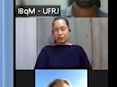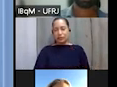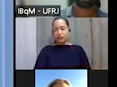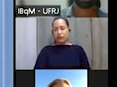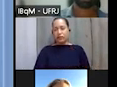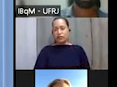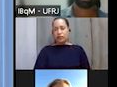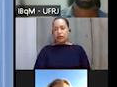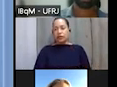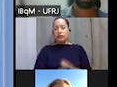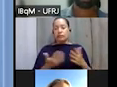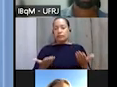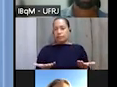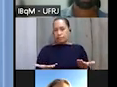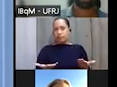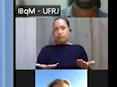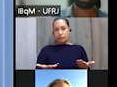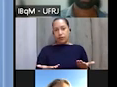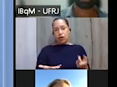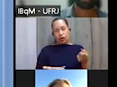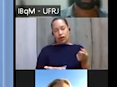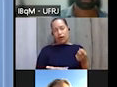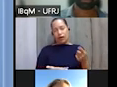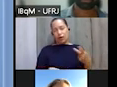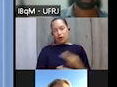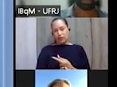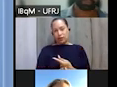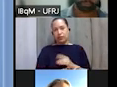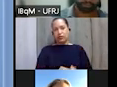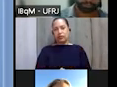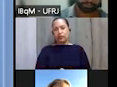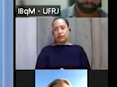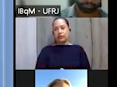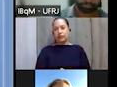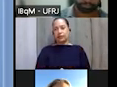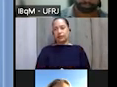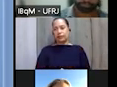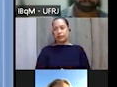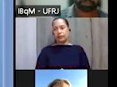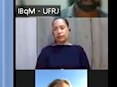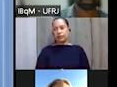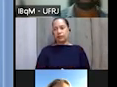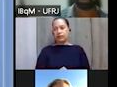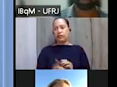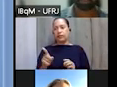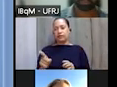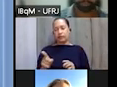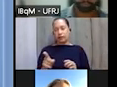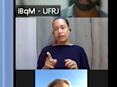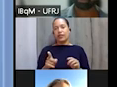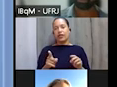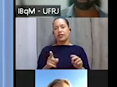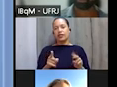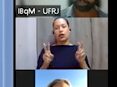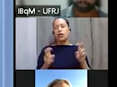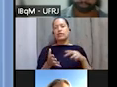Então, a situação é um pouco essa. My new discovery. It's only my merit. Ou